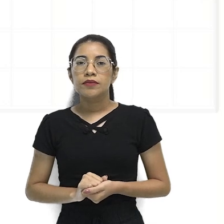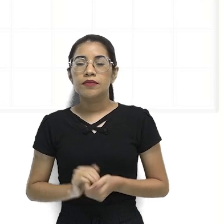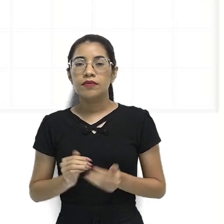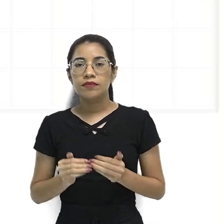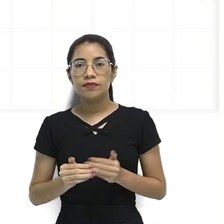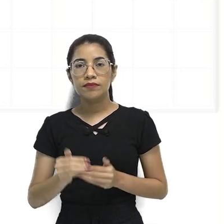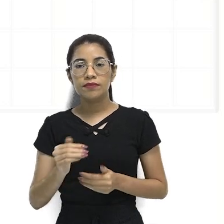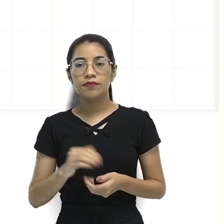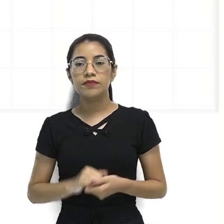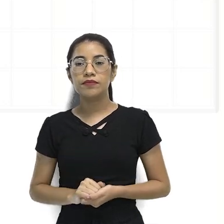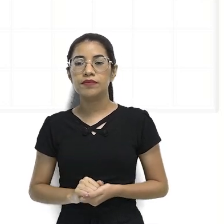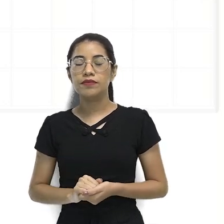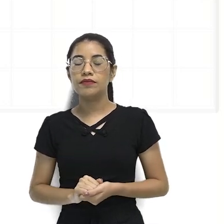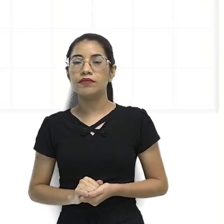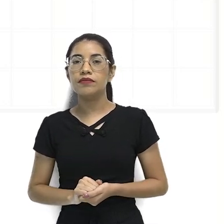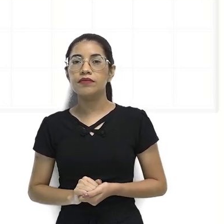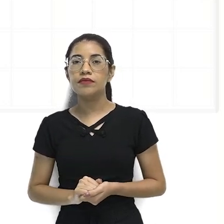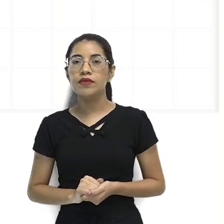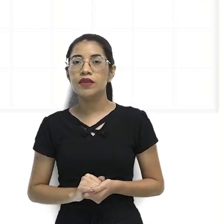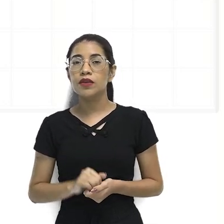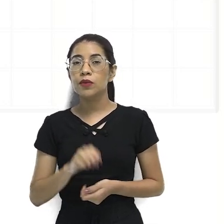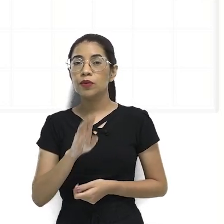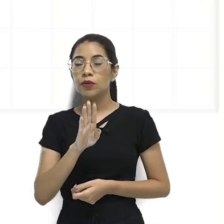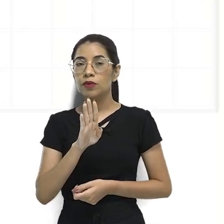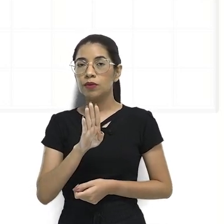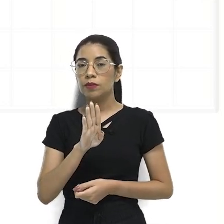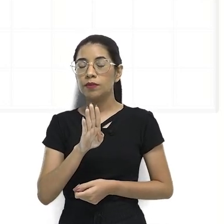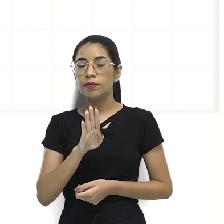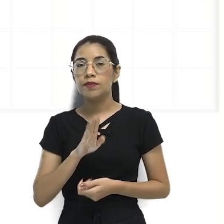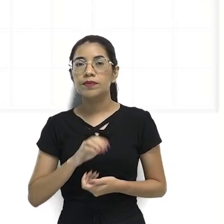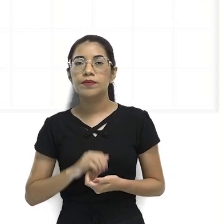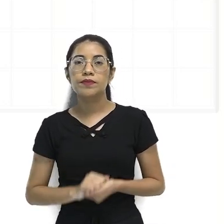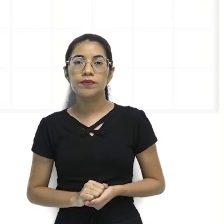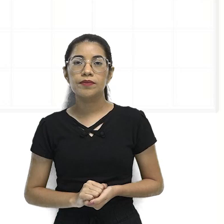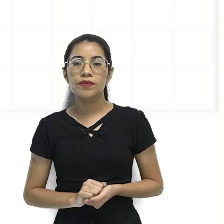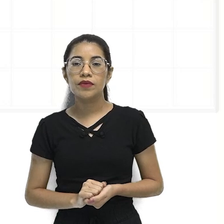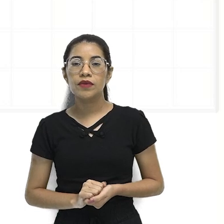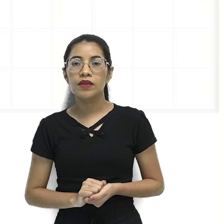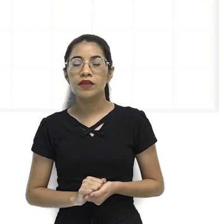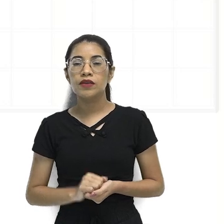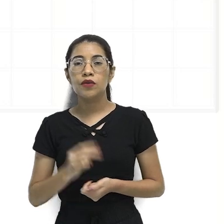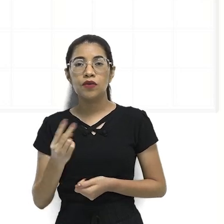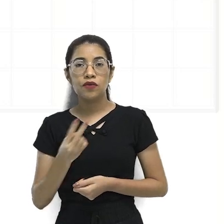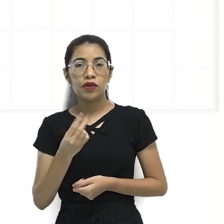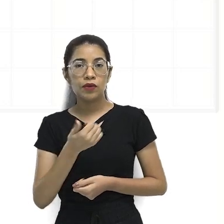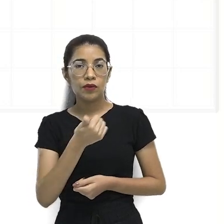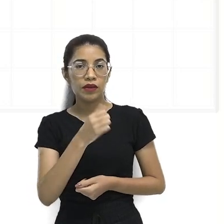Vamos seguindo. Agora eu estou aqui em B. B ele vale 18.